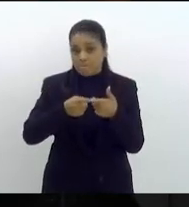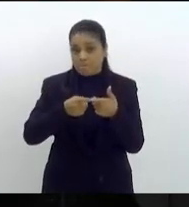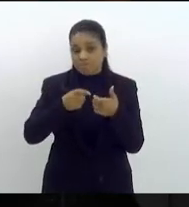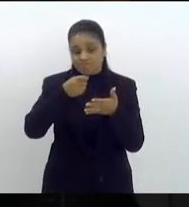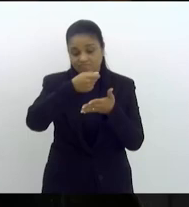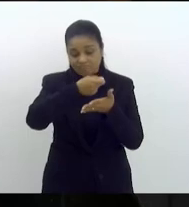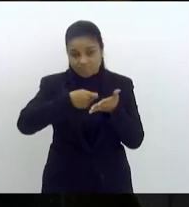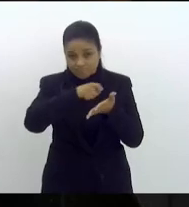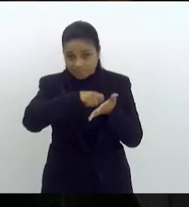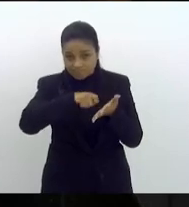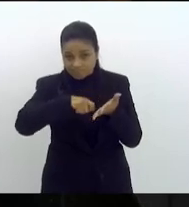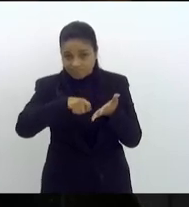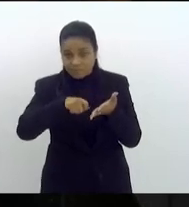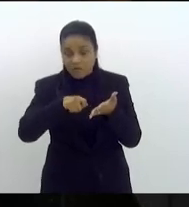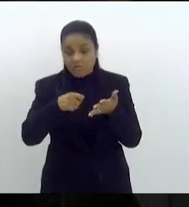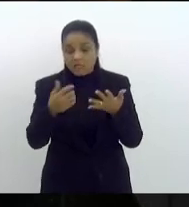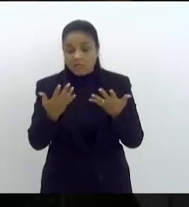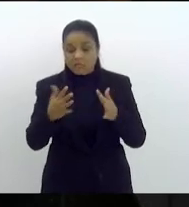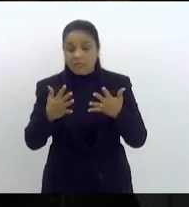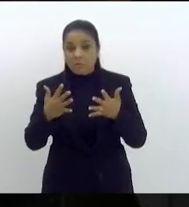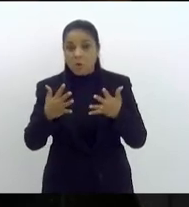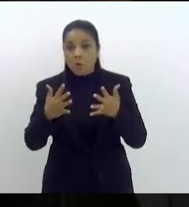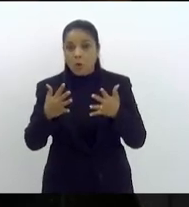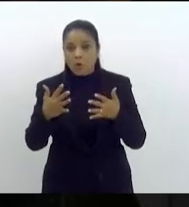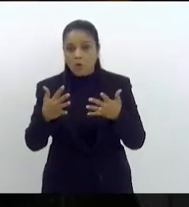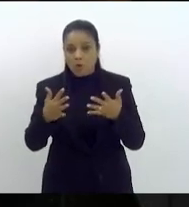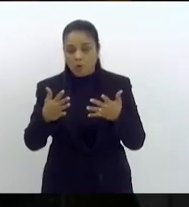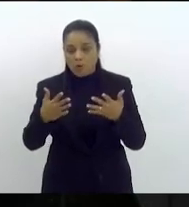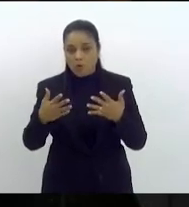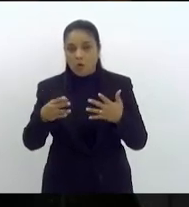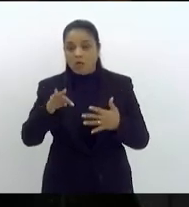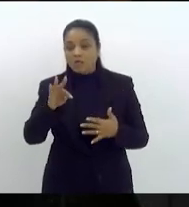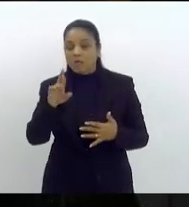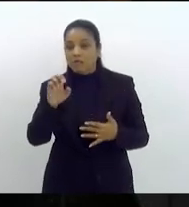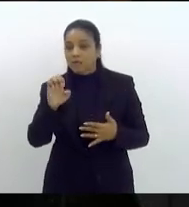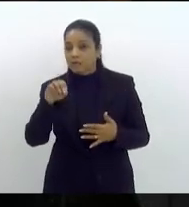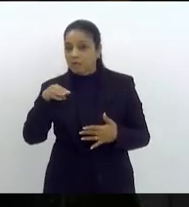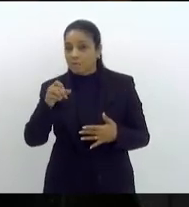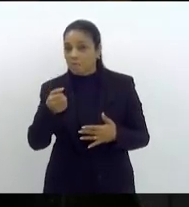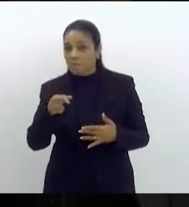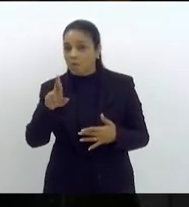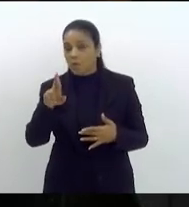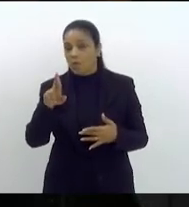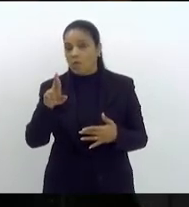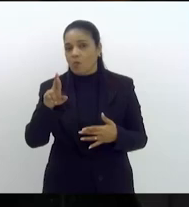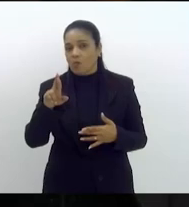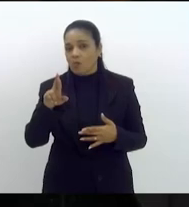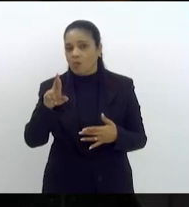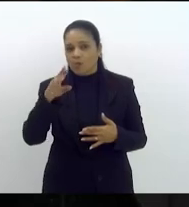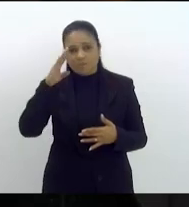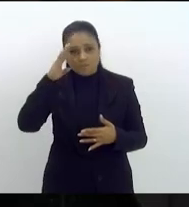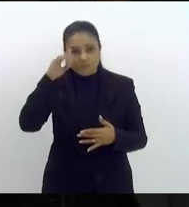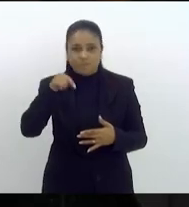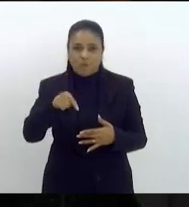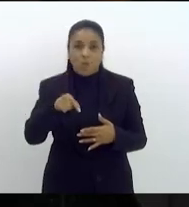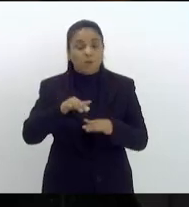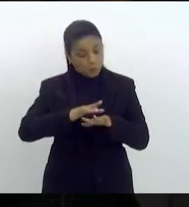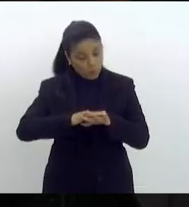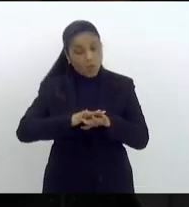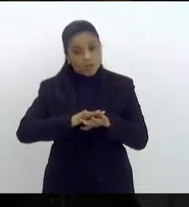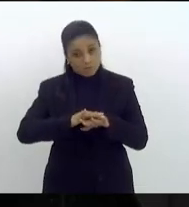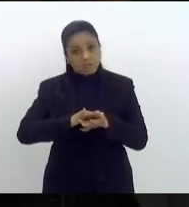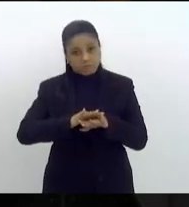para tremor essencial tremor essencial é uma doença